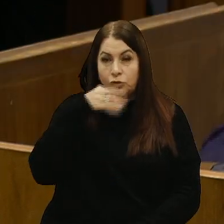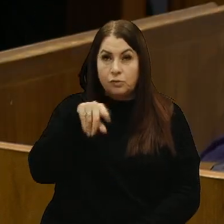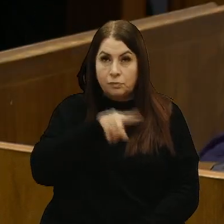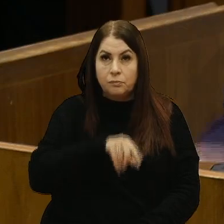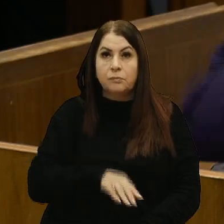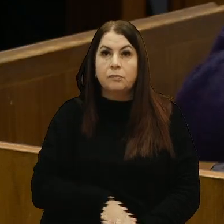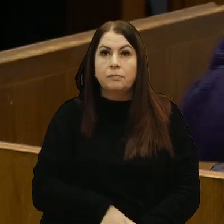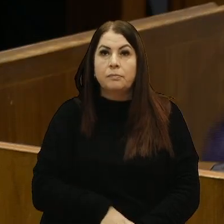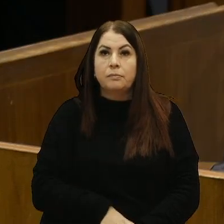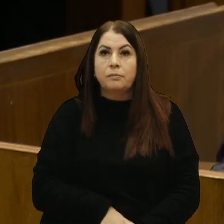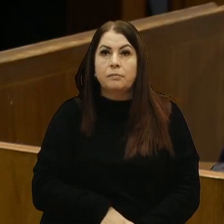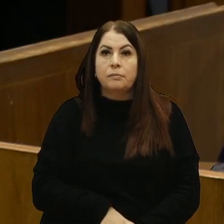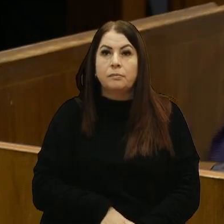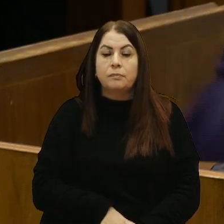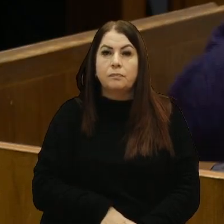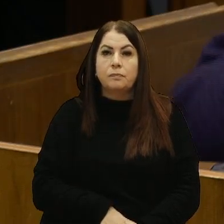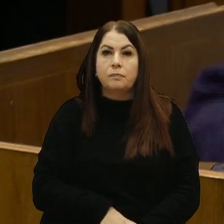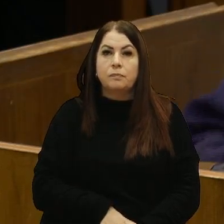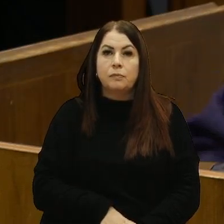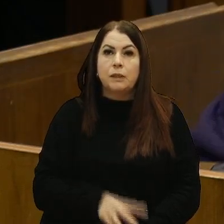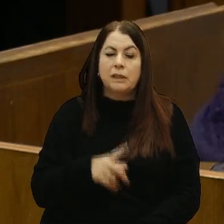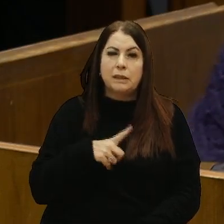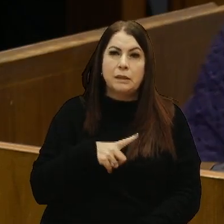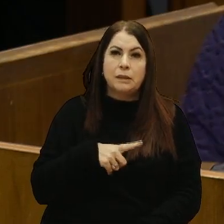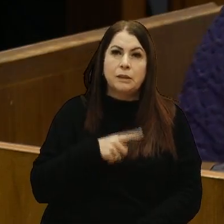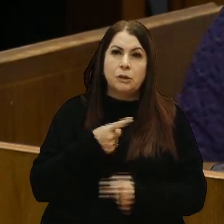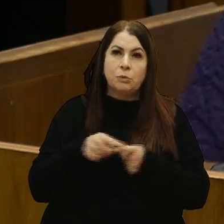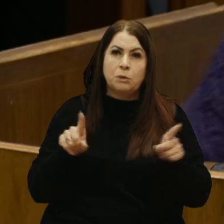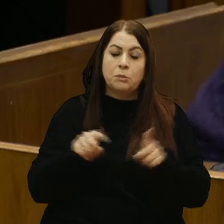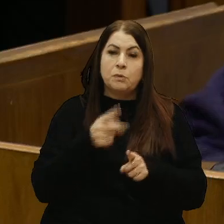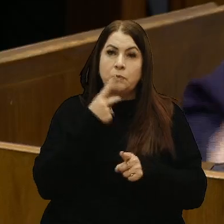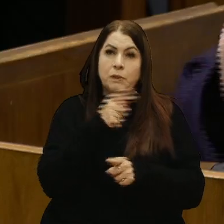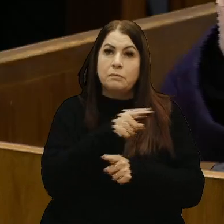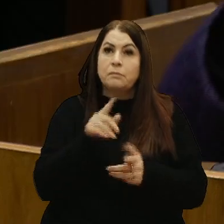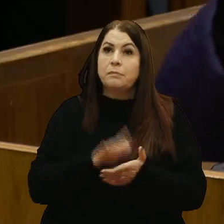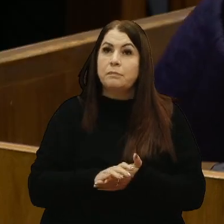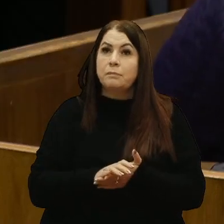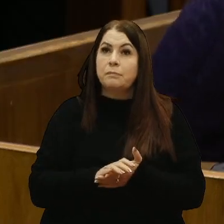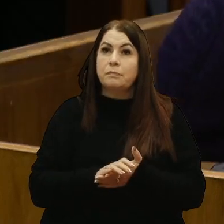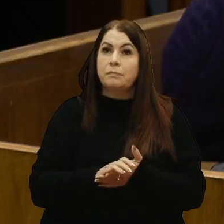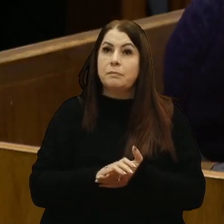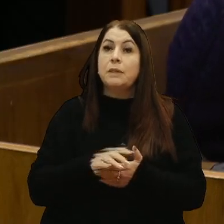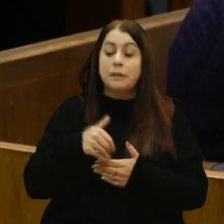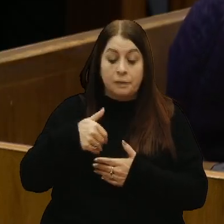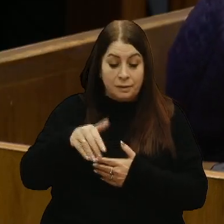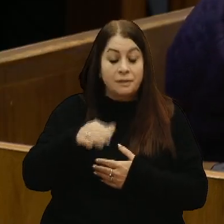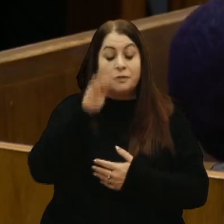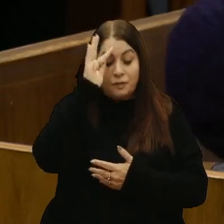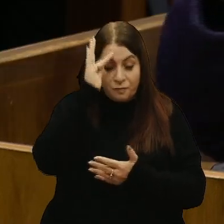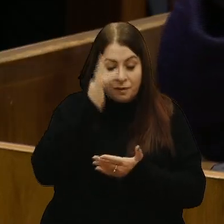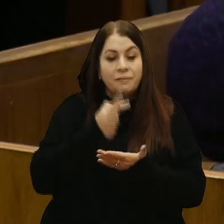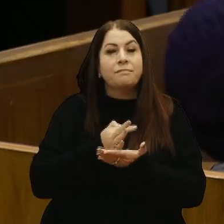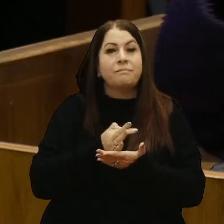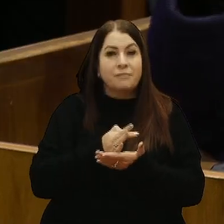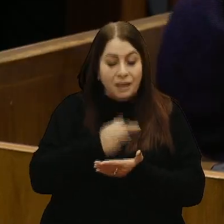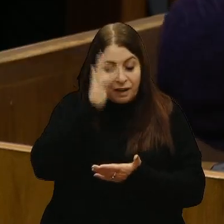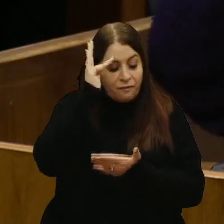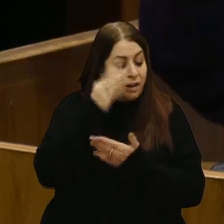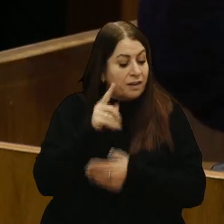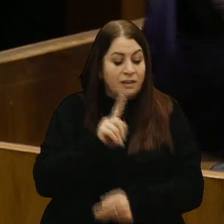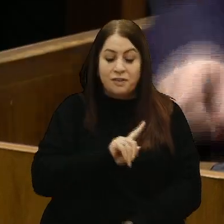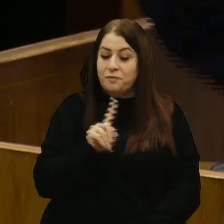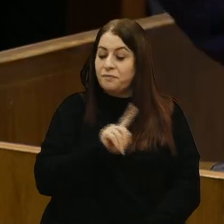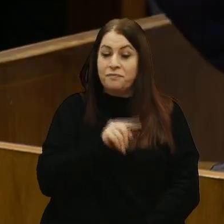do Sul. Mas tem uma música que diz assim, ó: andar com fé eu vou, que a fé não